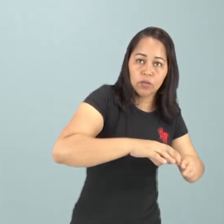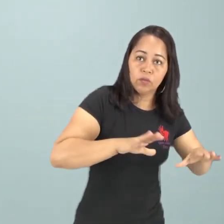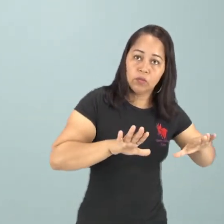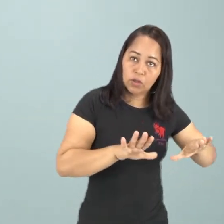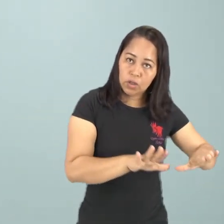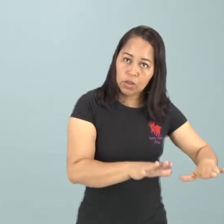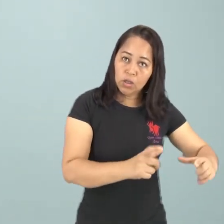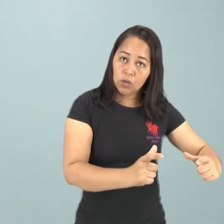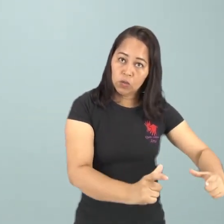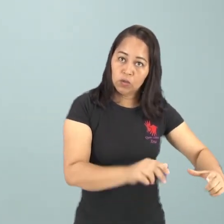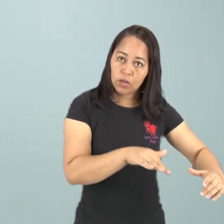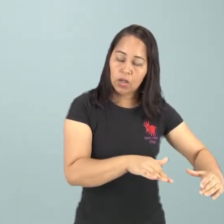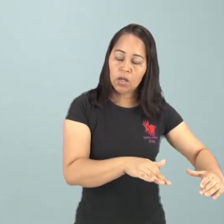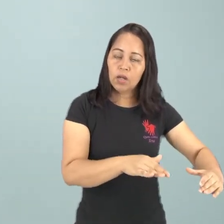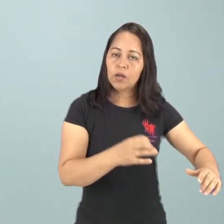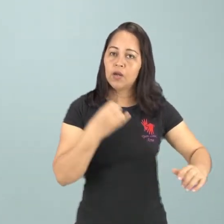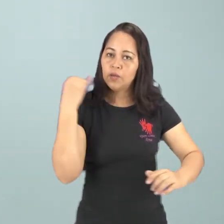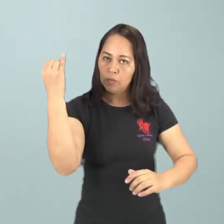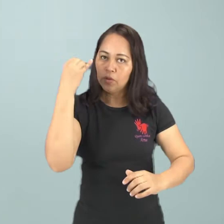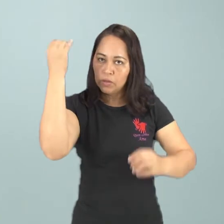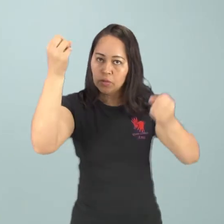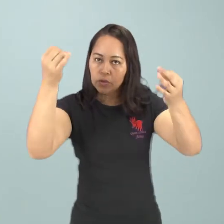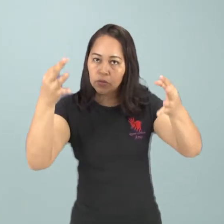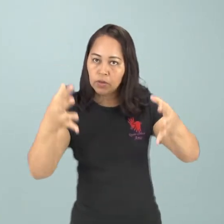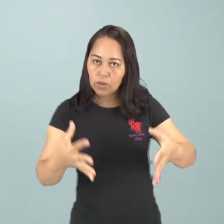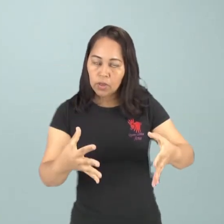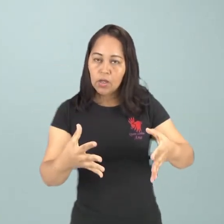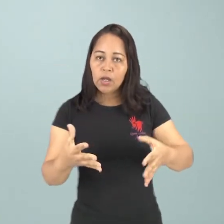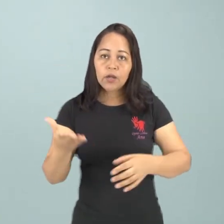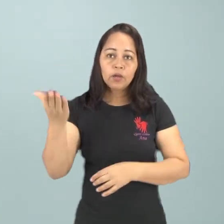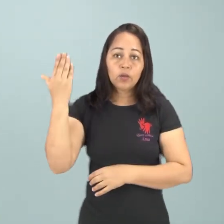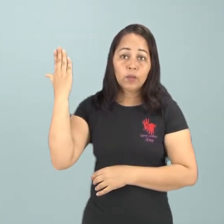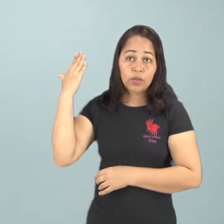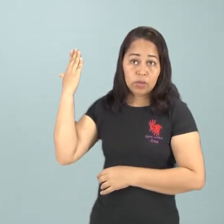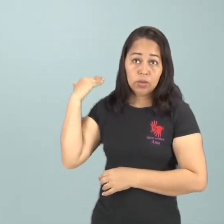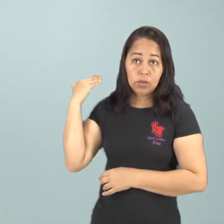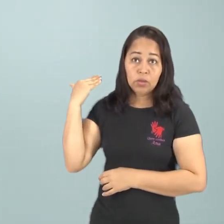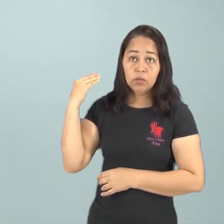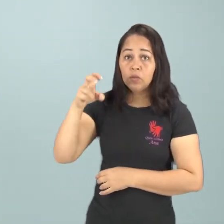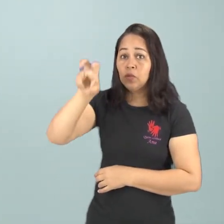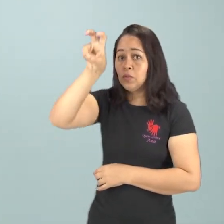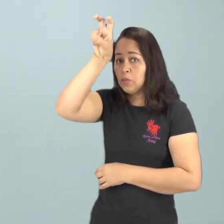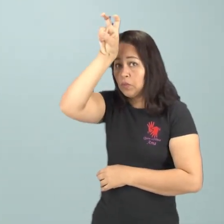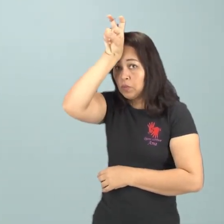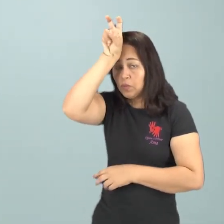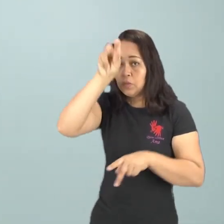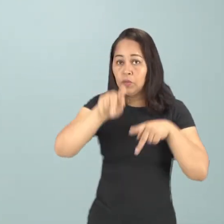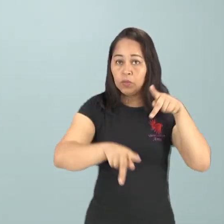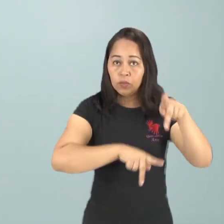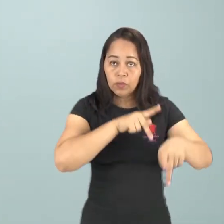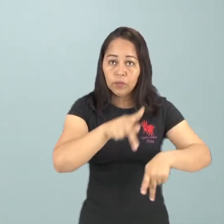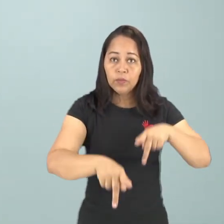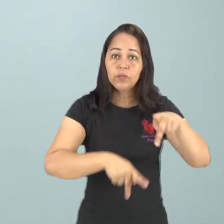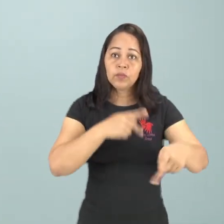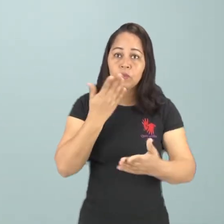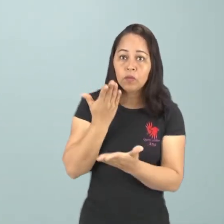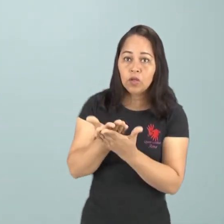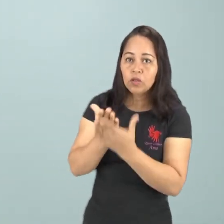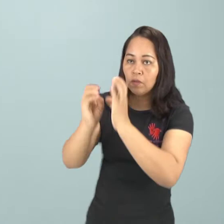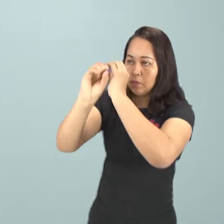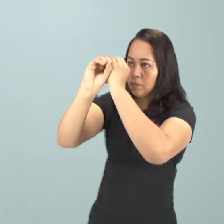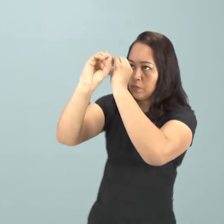região. Vale ressaltar ainda que, a partir desses conhecimentos da astronomia,